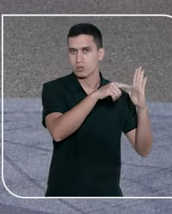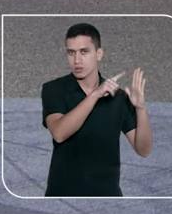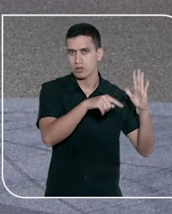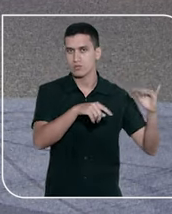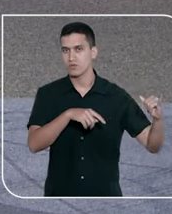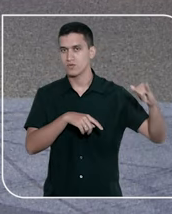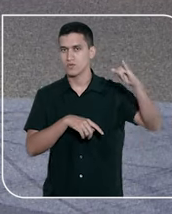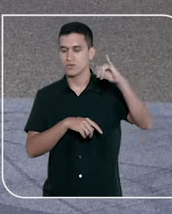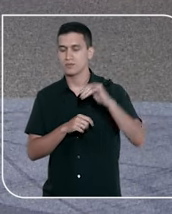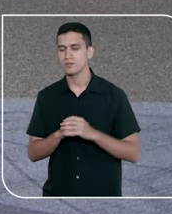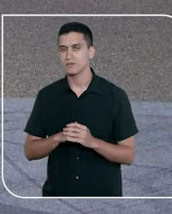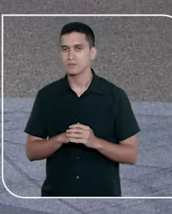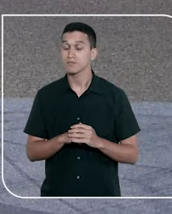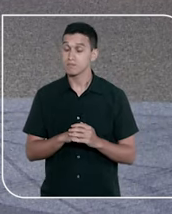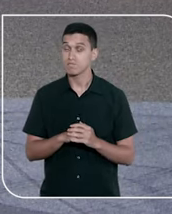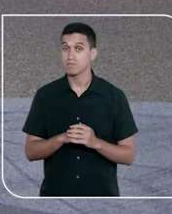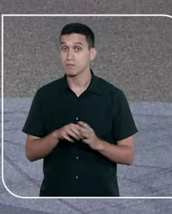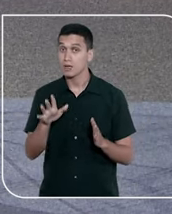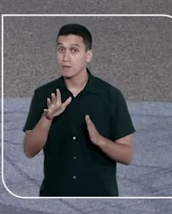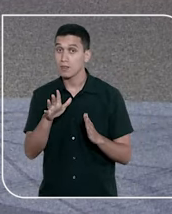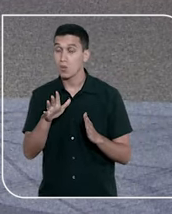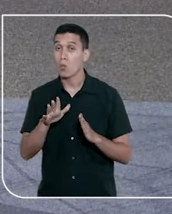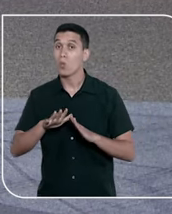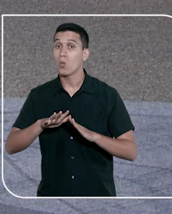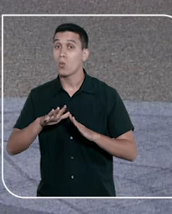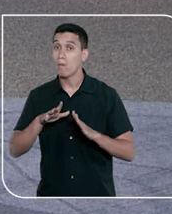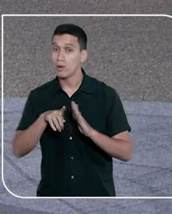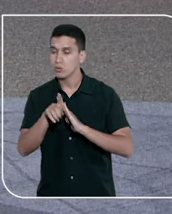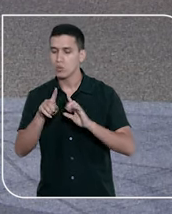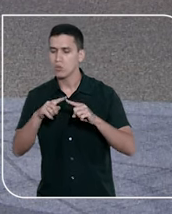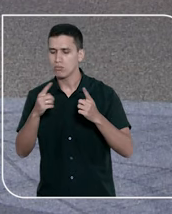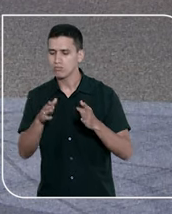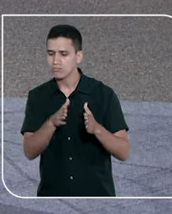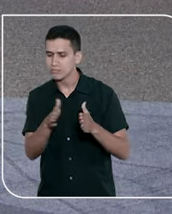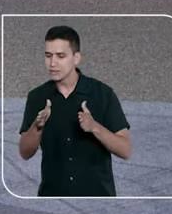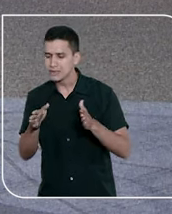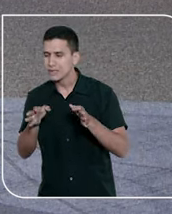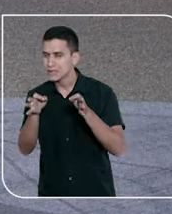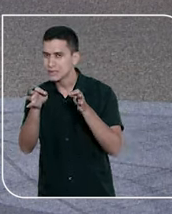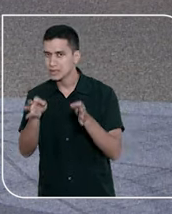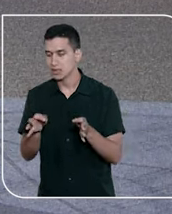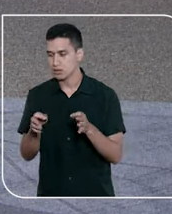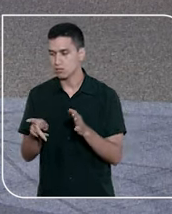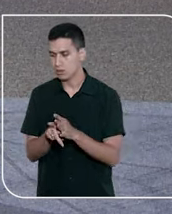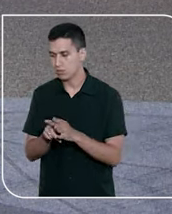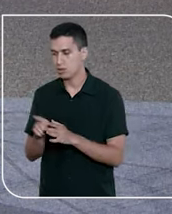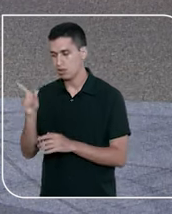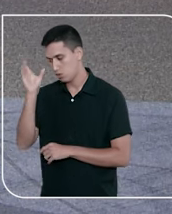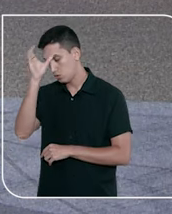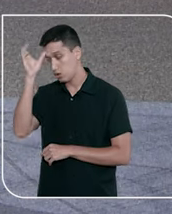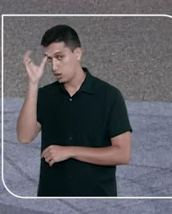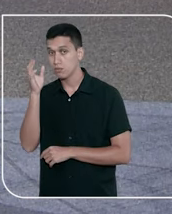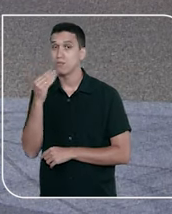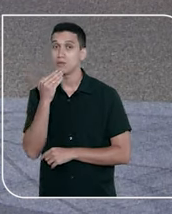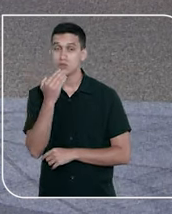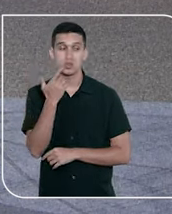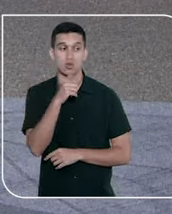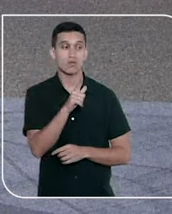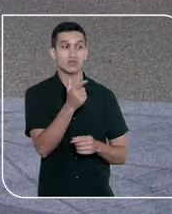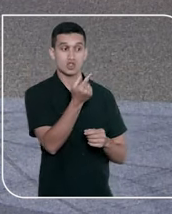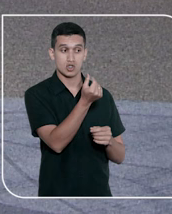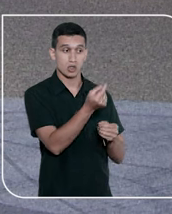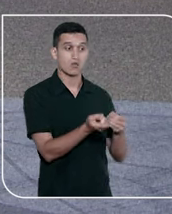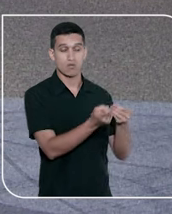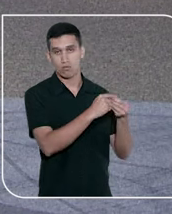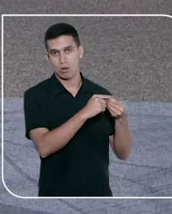Bruno, e qual seria o prazo prescricional para o consumidor buscar ressarcimento por prejuízos decorrentes de problemas com voos nacionais ou internacionais